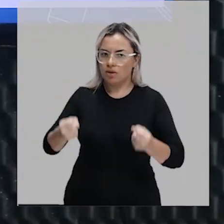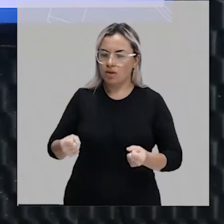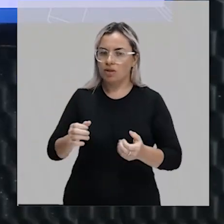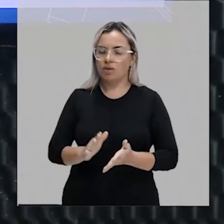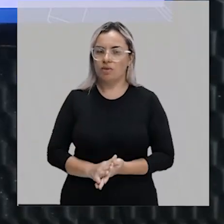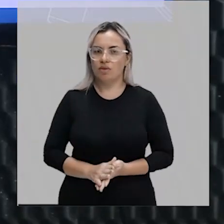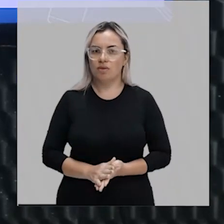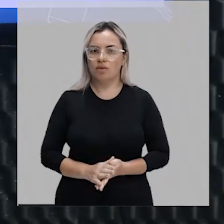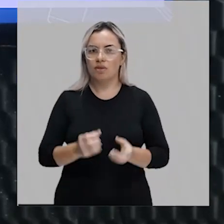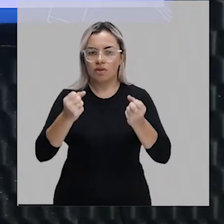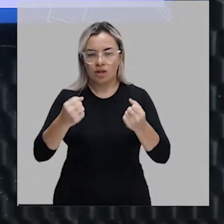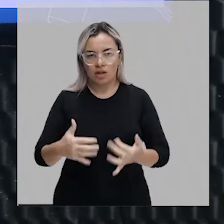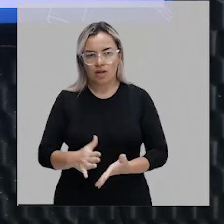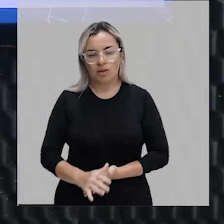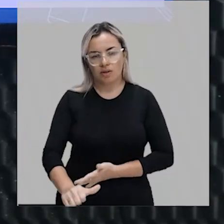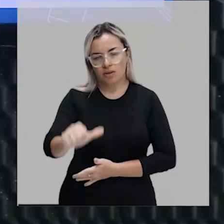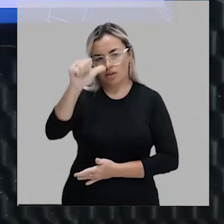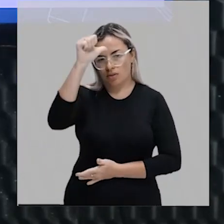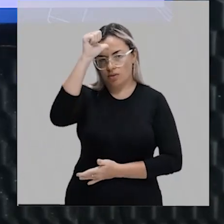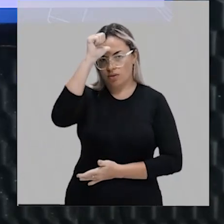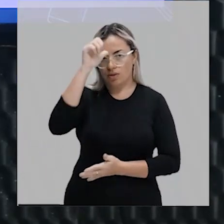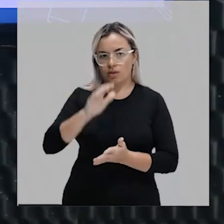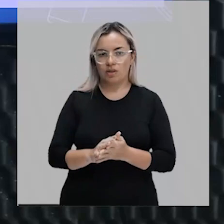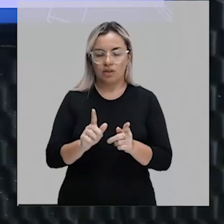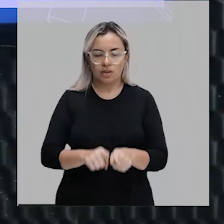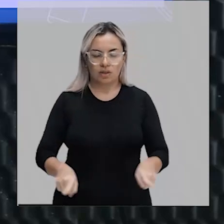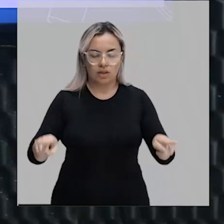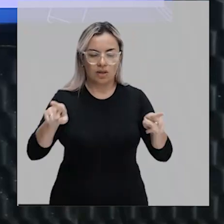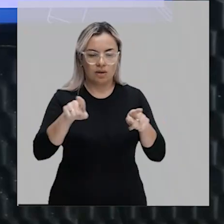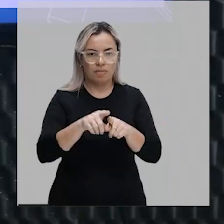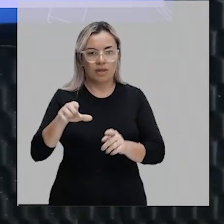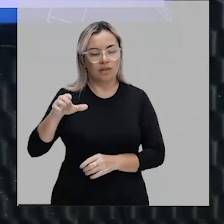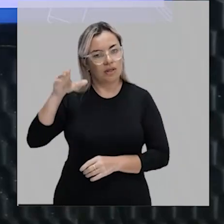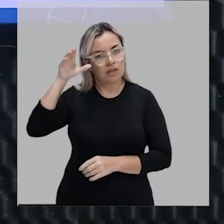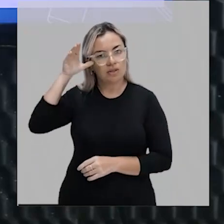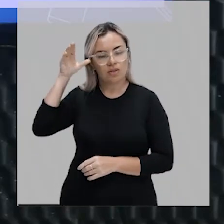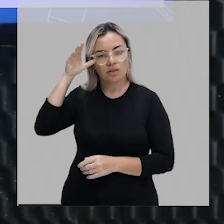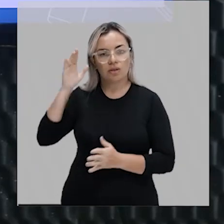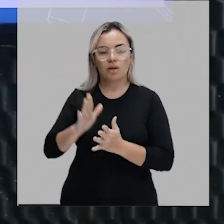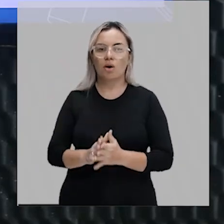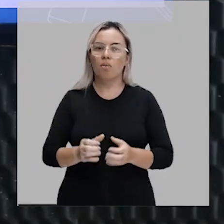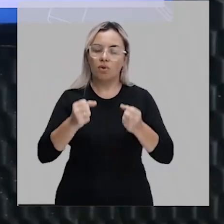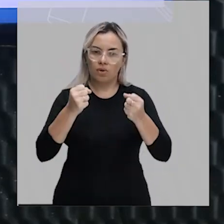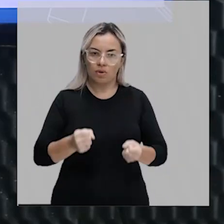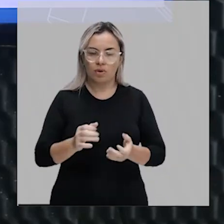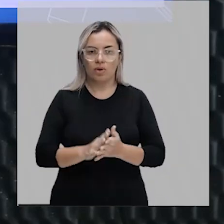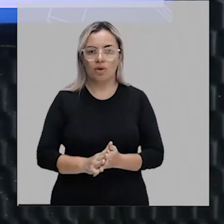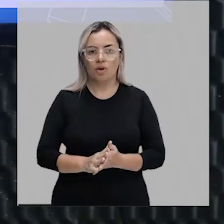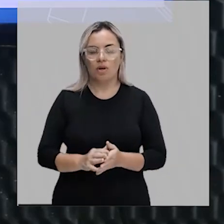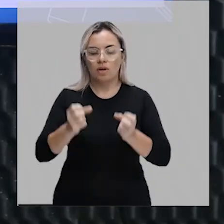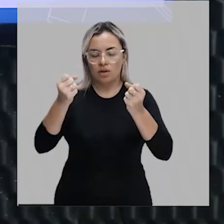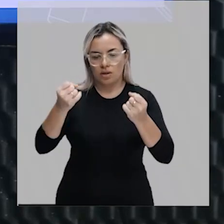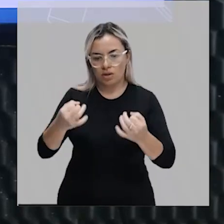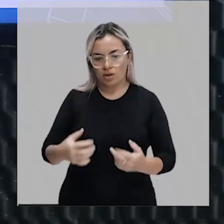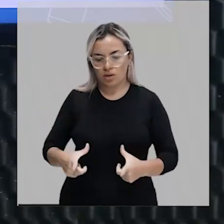Índia, nós poderíamos falar da China, poderíamos falar do